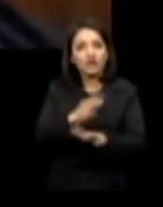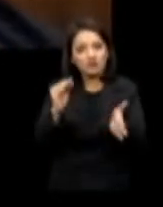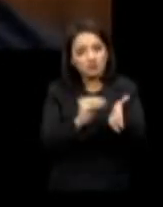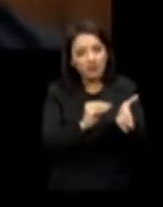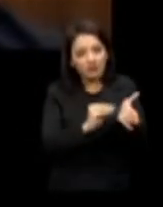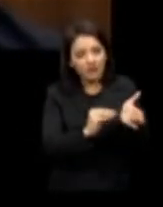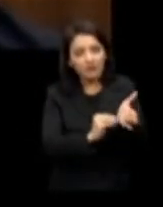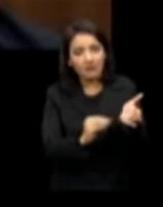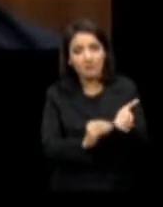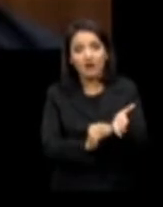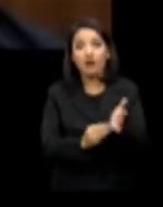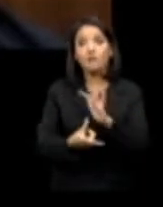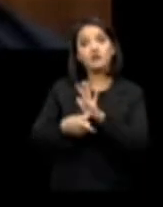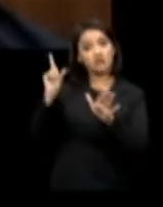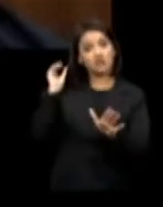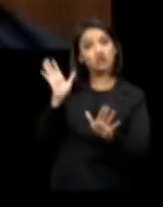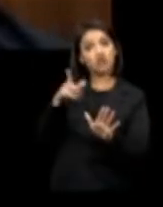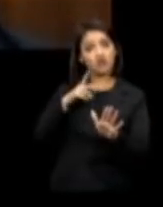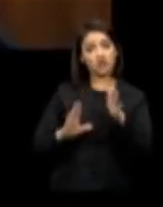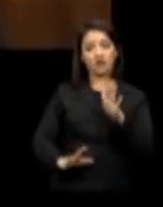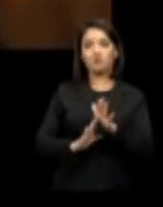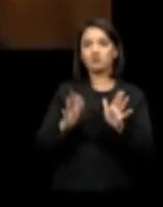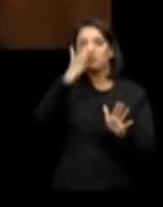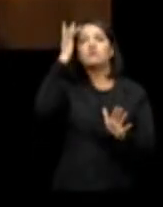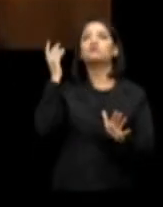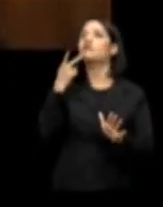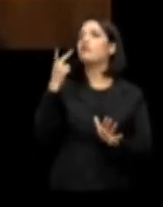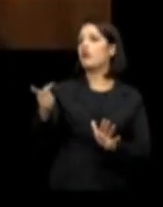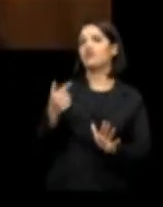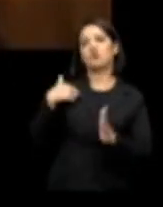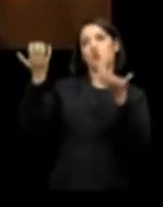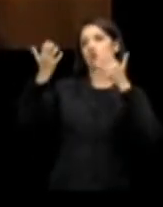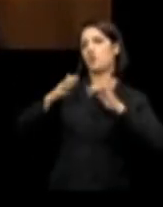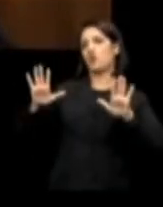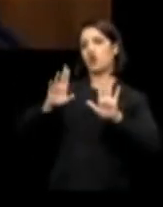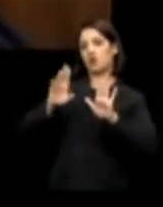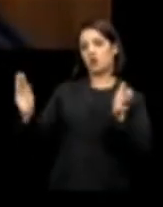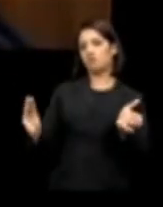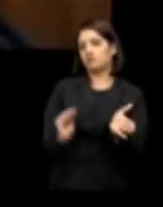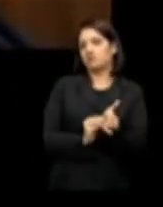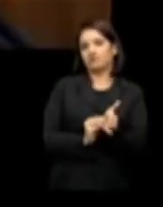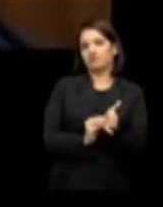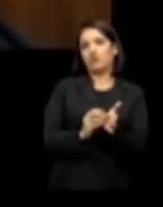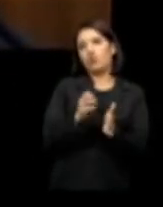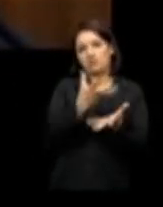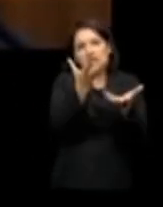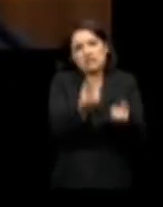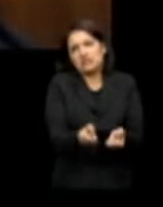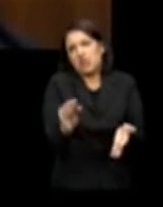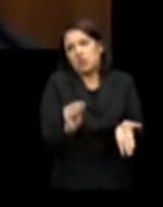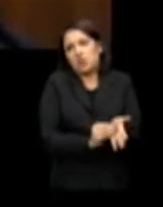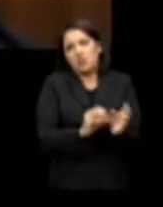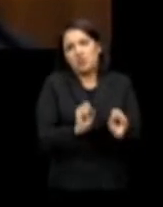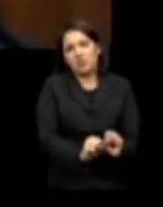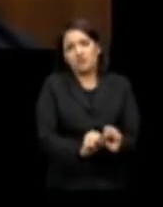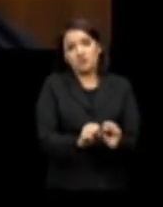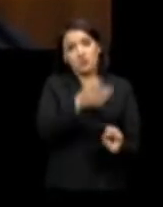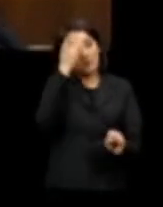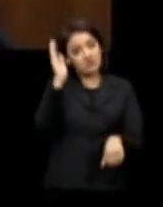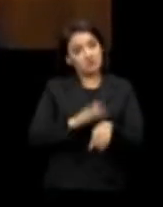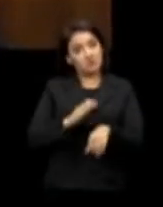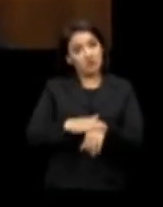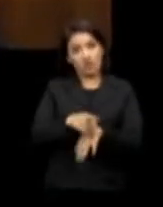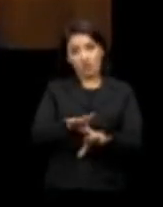limitações. As pessoas podiam dizer se seu nome deveria ou não ser incluído na lista telefônica.